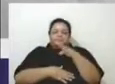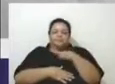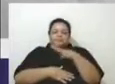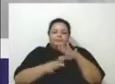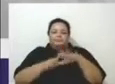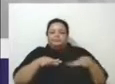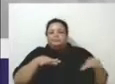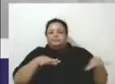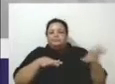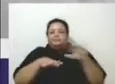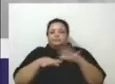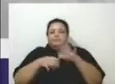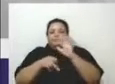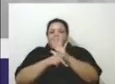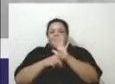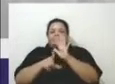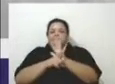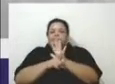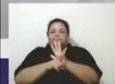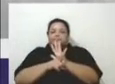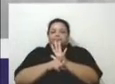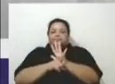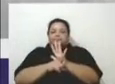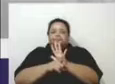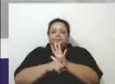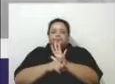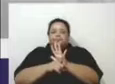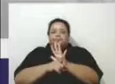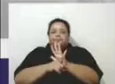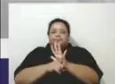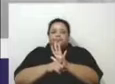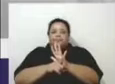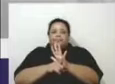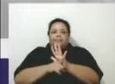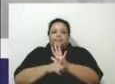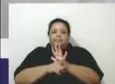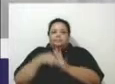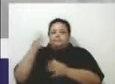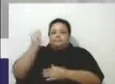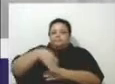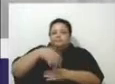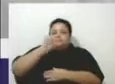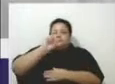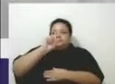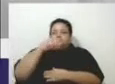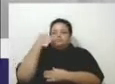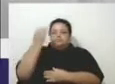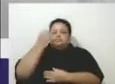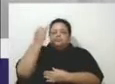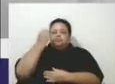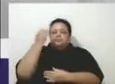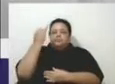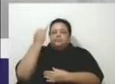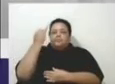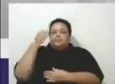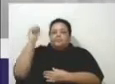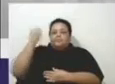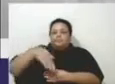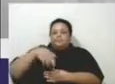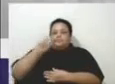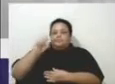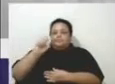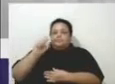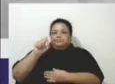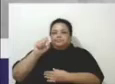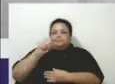assim projetos de lei eles não são desnecessários eles são super importantes né desnecessário é quem se